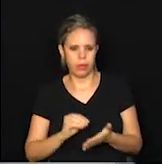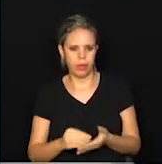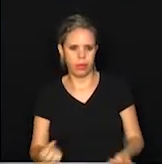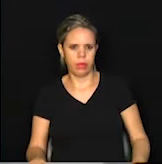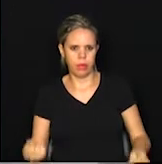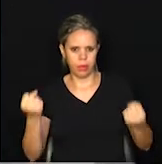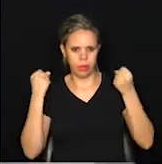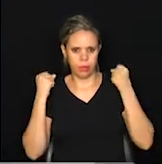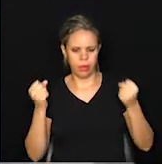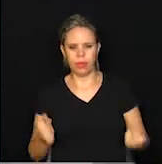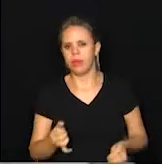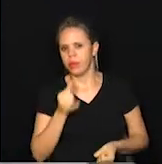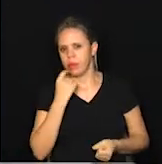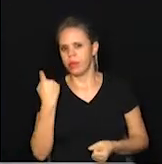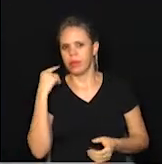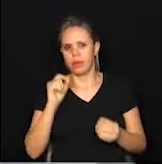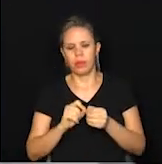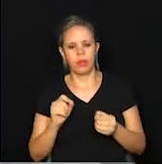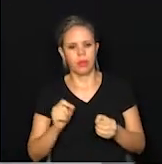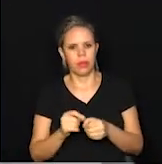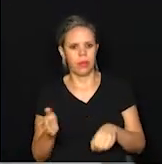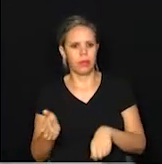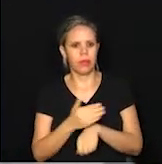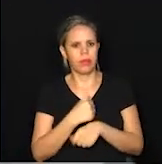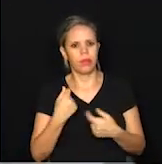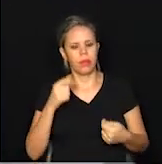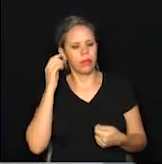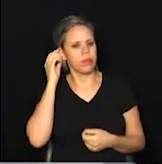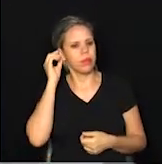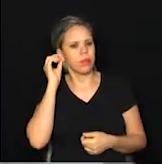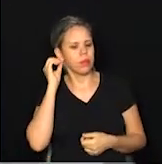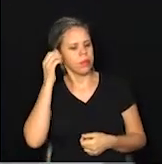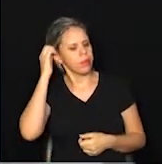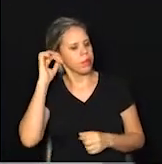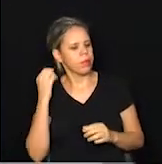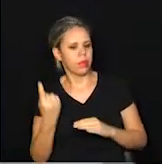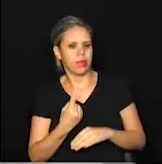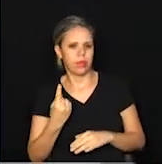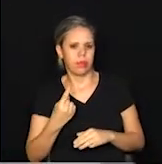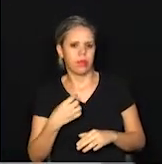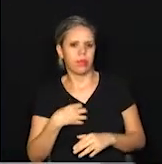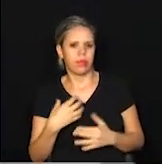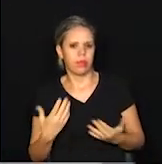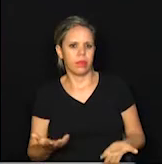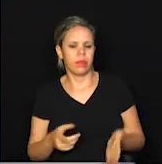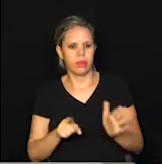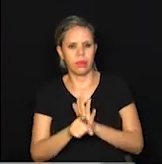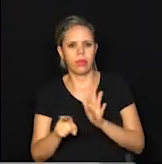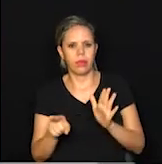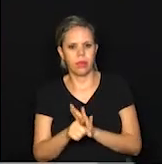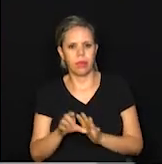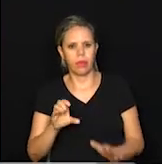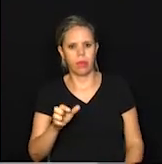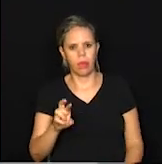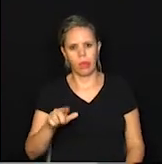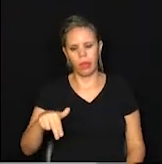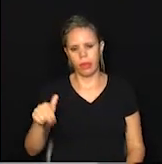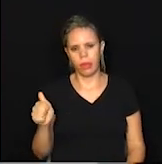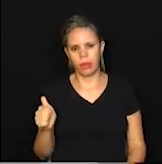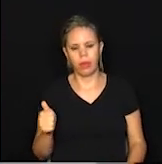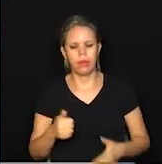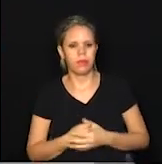física como era feita antes das necessidades de isolamento social. Uma pergunta da Caroline